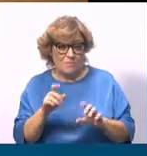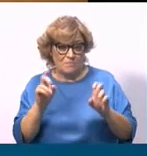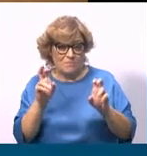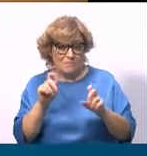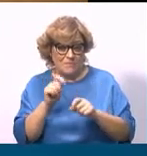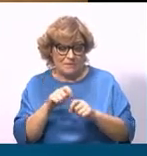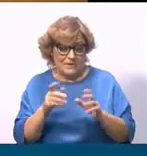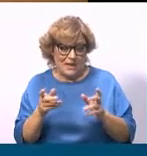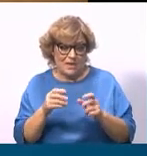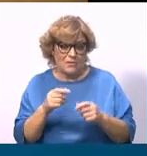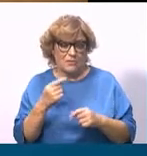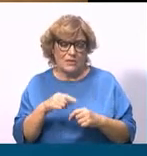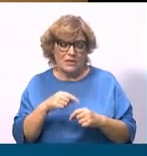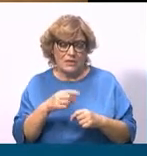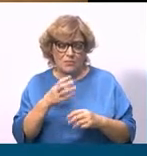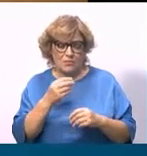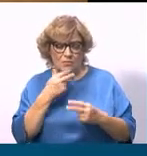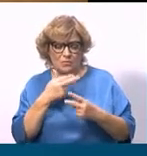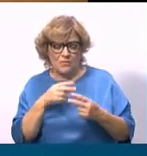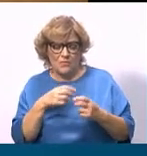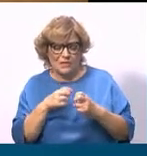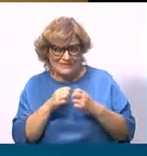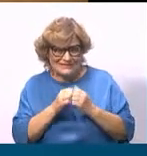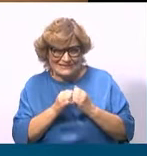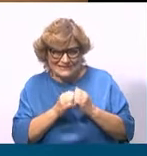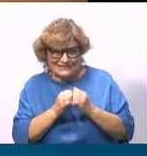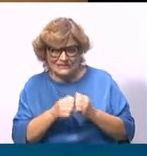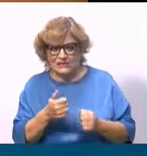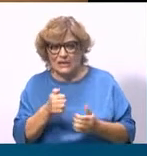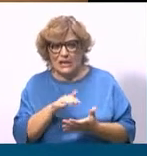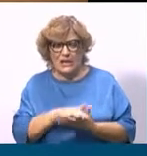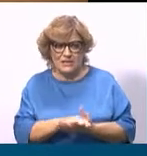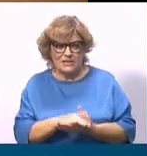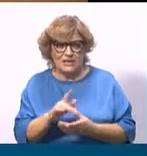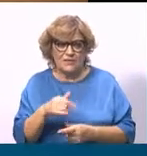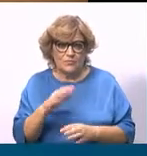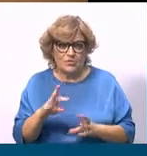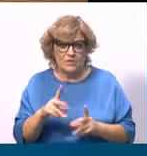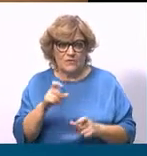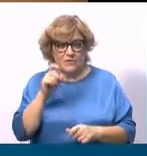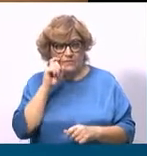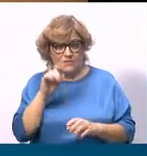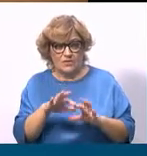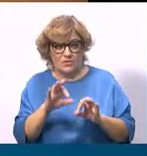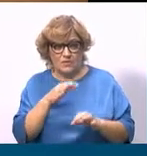várias denominações para isso. E, de facto, faz fricção dentro do calçado e depois desenvolve-se, como defesa, como dizia, o